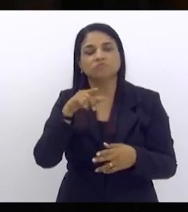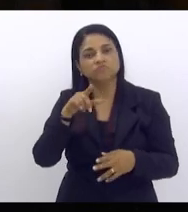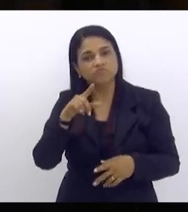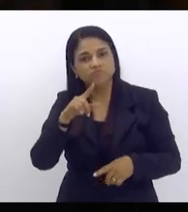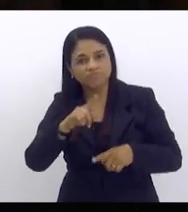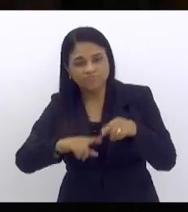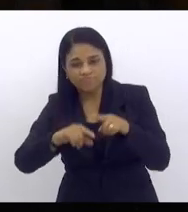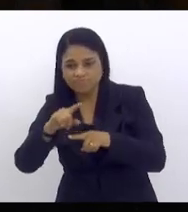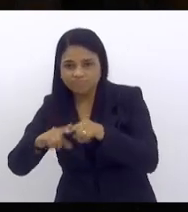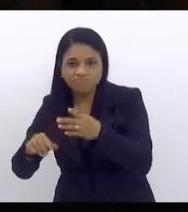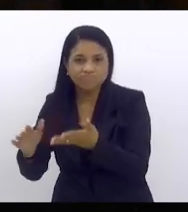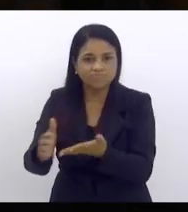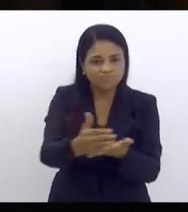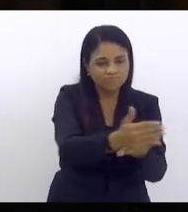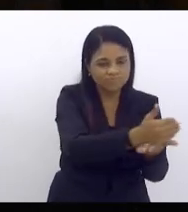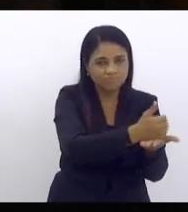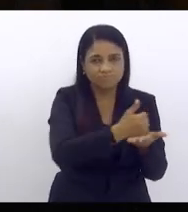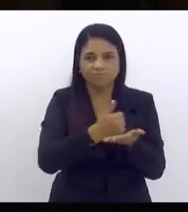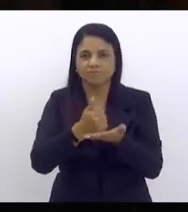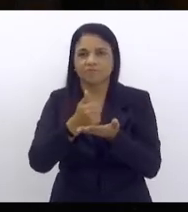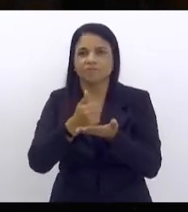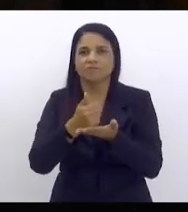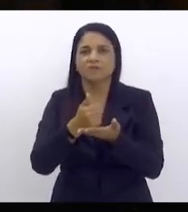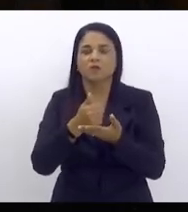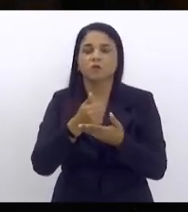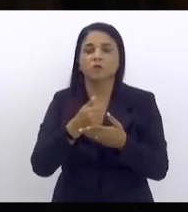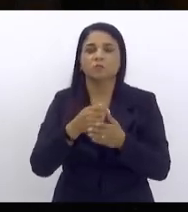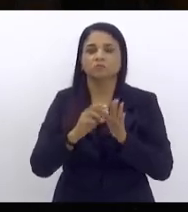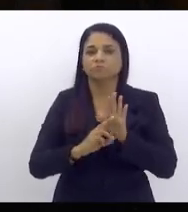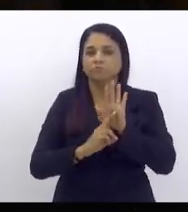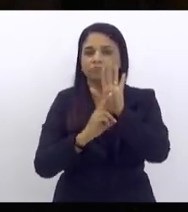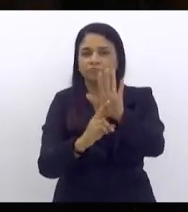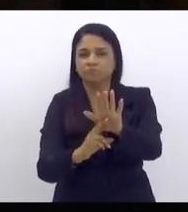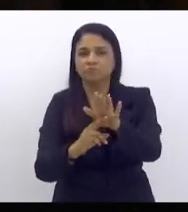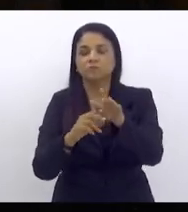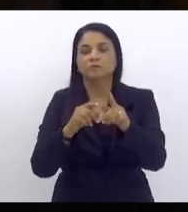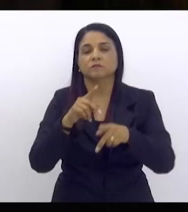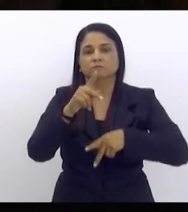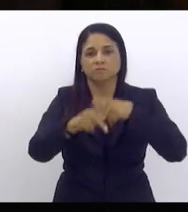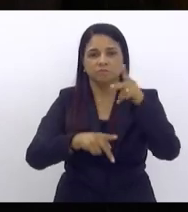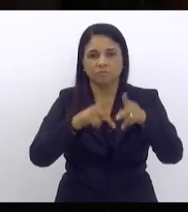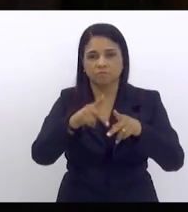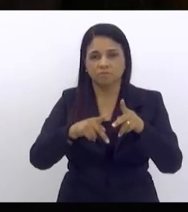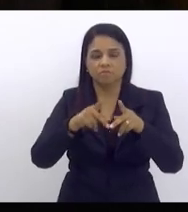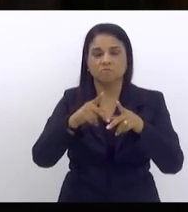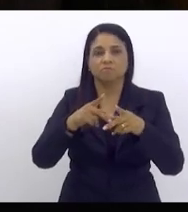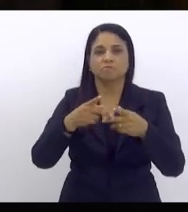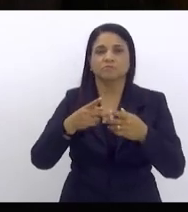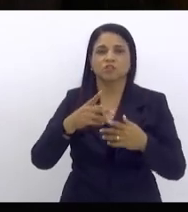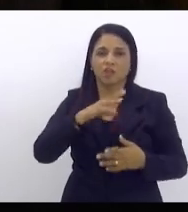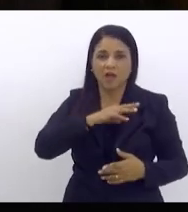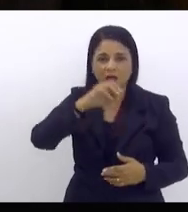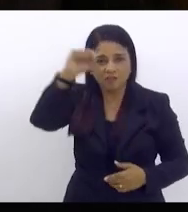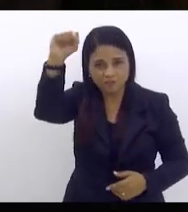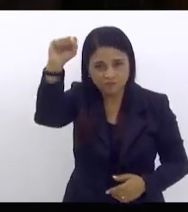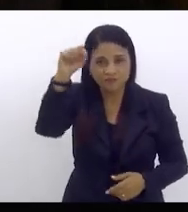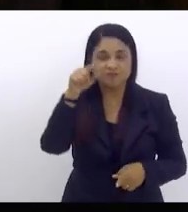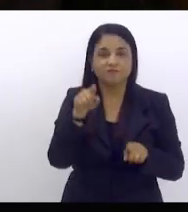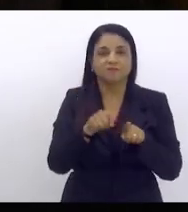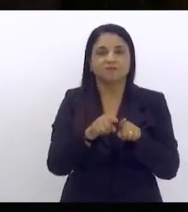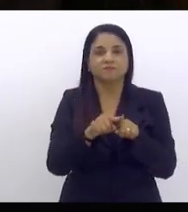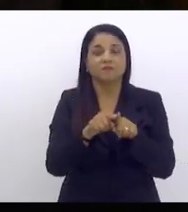de dados, com o protagonismo da sociedade civil, do povo de terreiro, do povo de axé, mas também